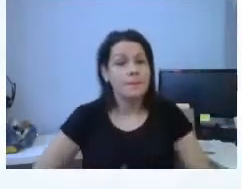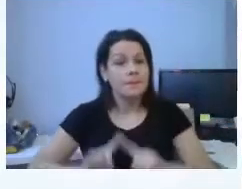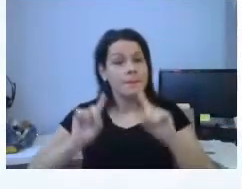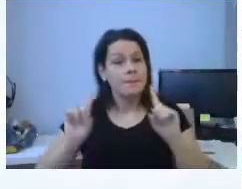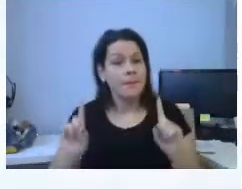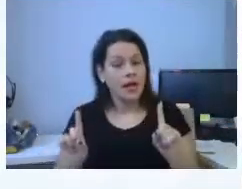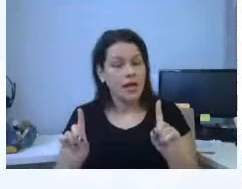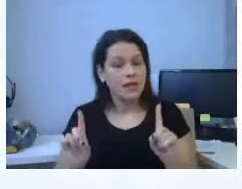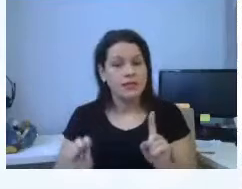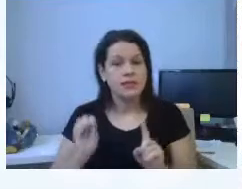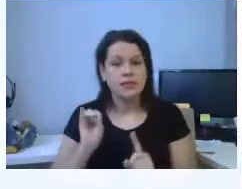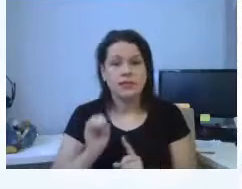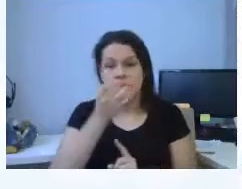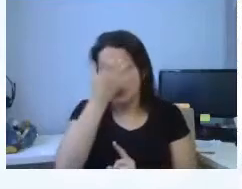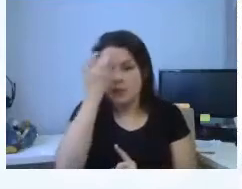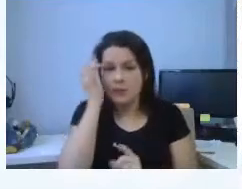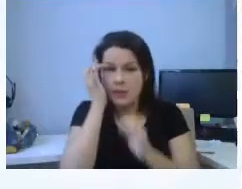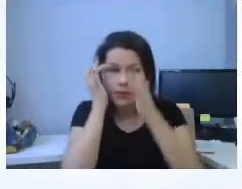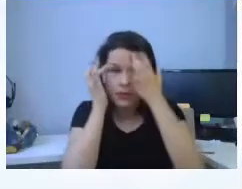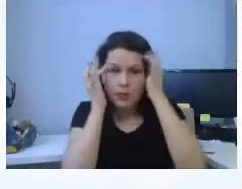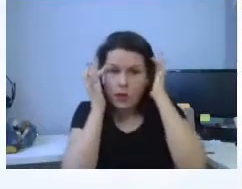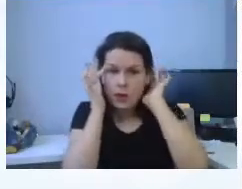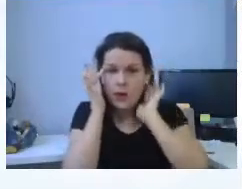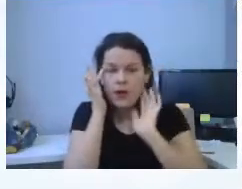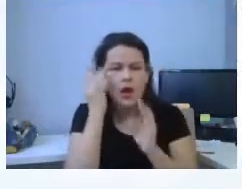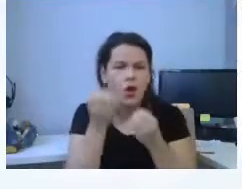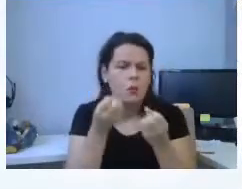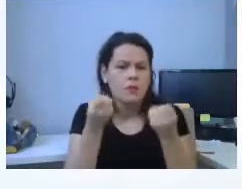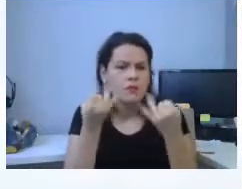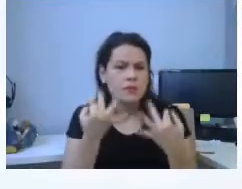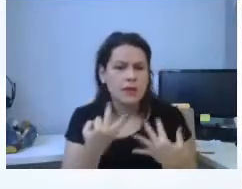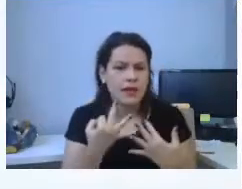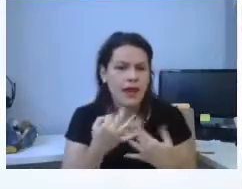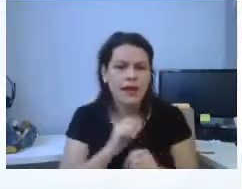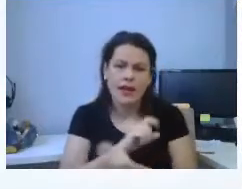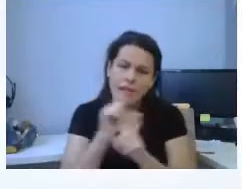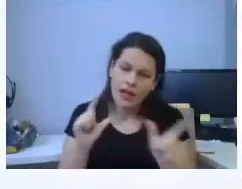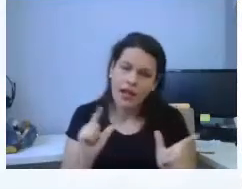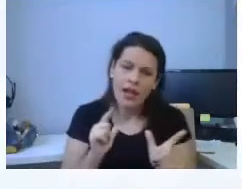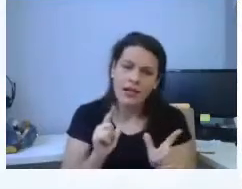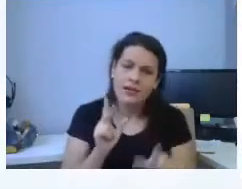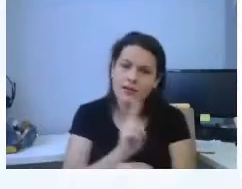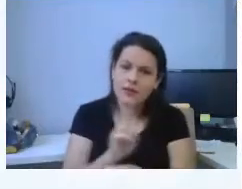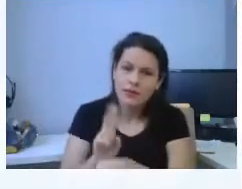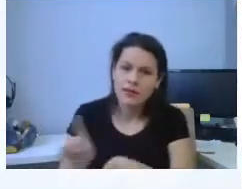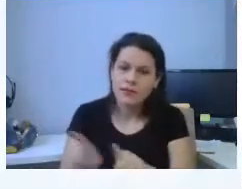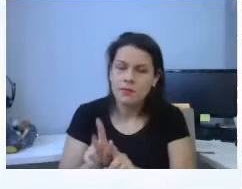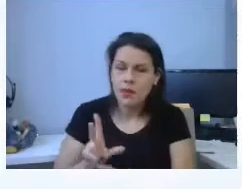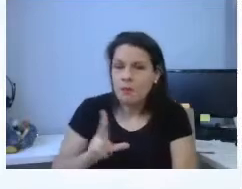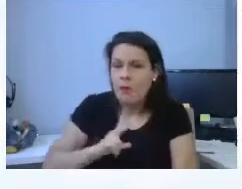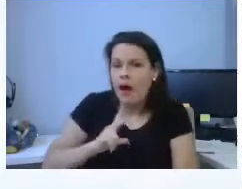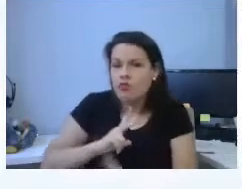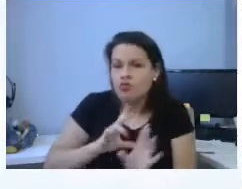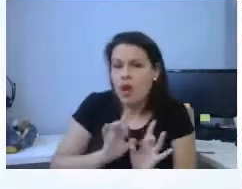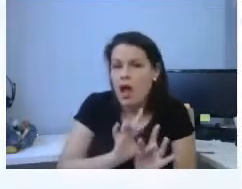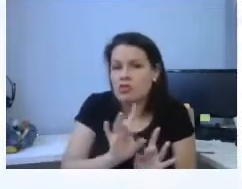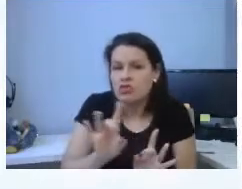né, resguardando como se diz, a intimidade do trabalhador e